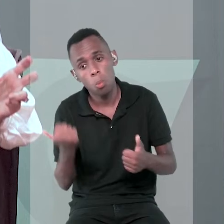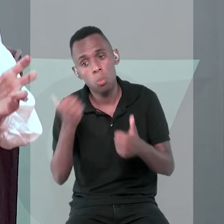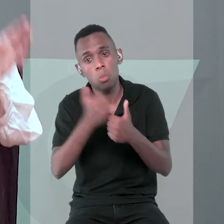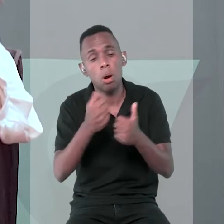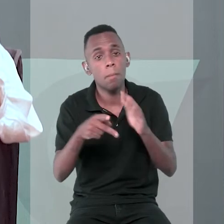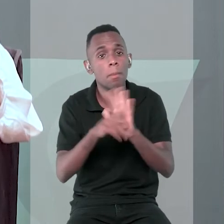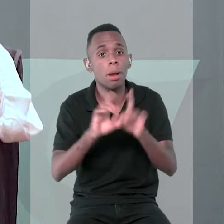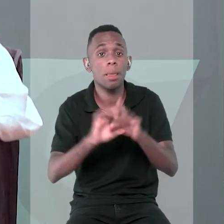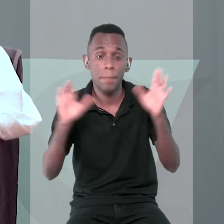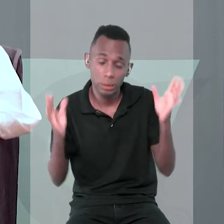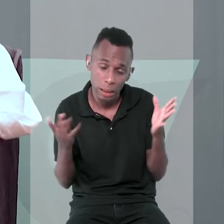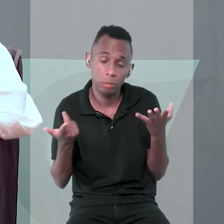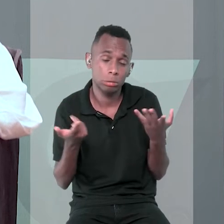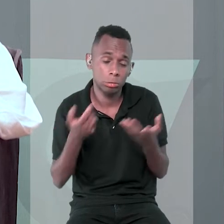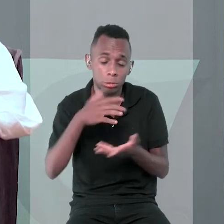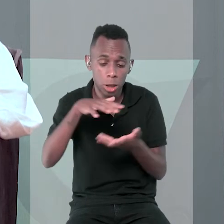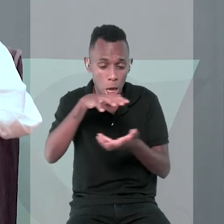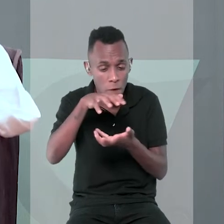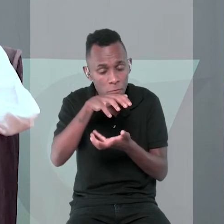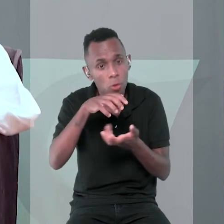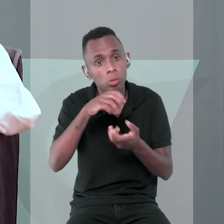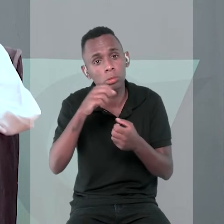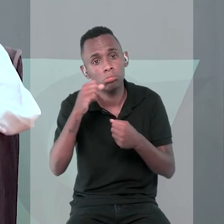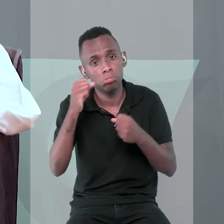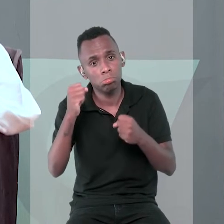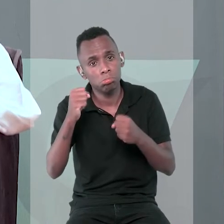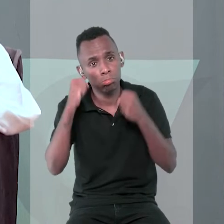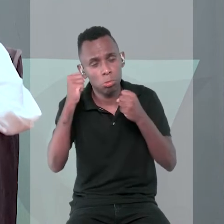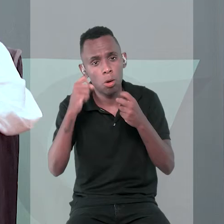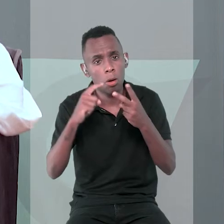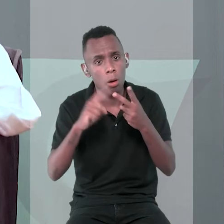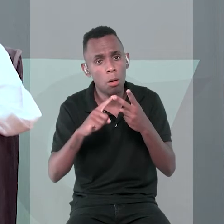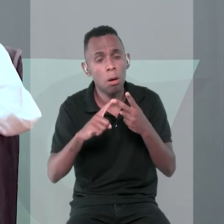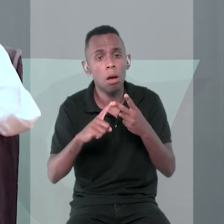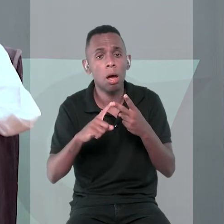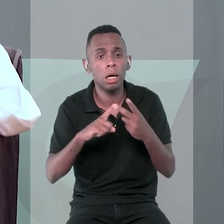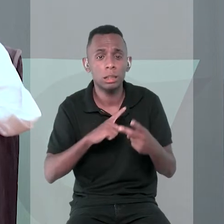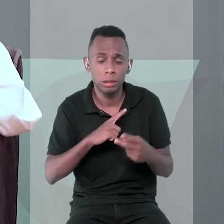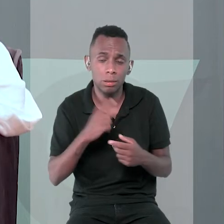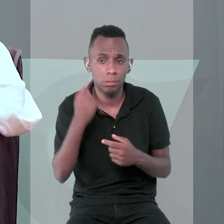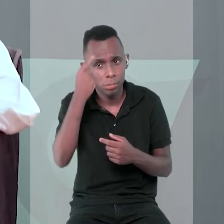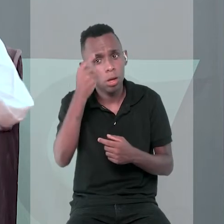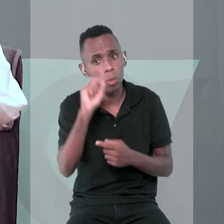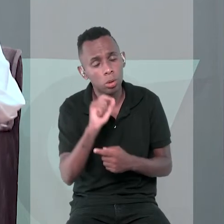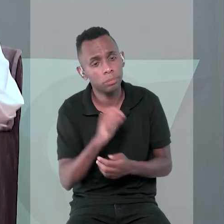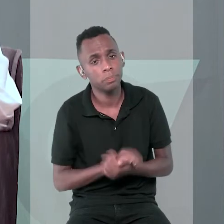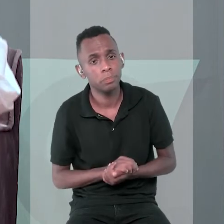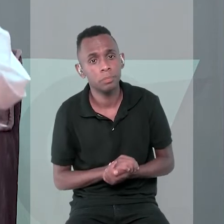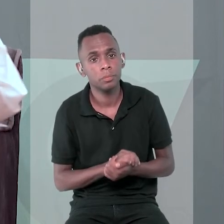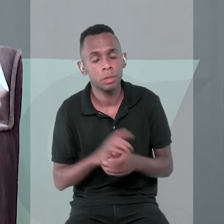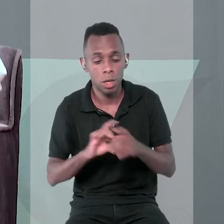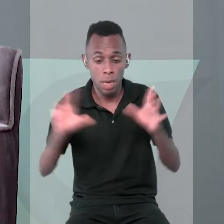a liberdade. Até mesmo na Revolução Francesa, no início da Revolução Francesa, havia essa ideia de que